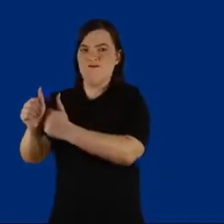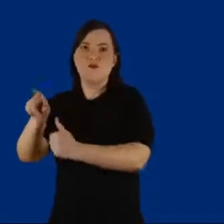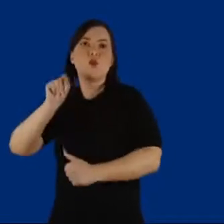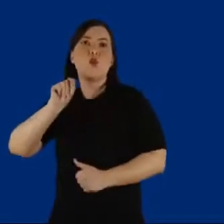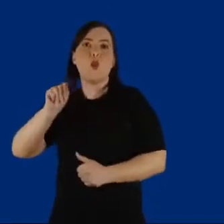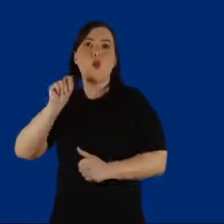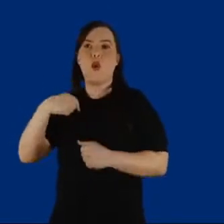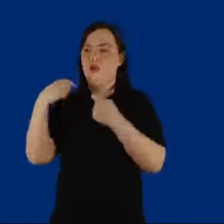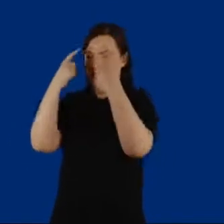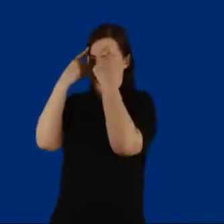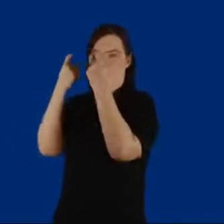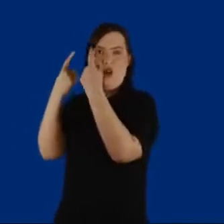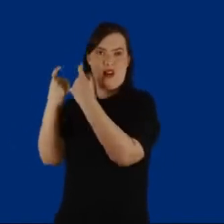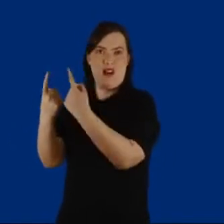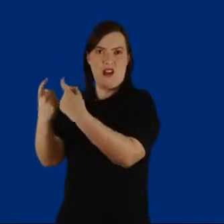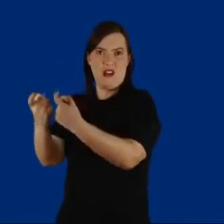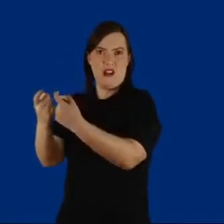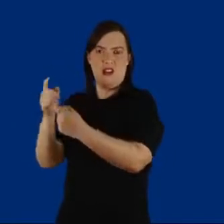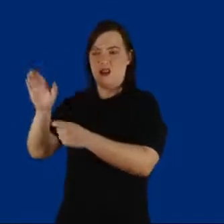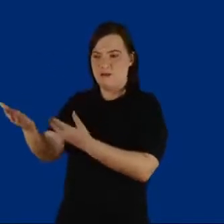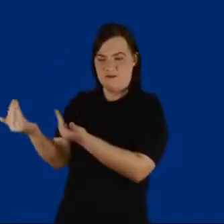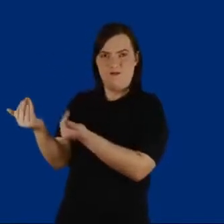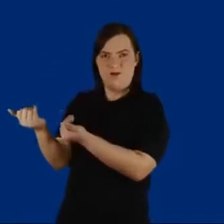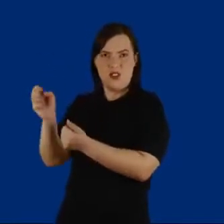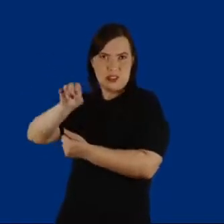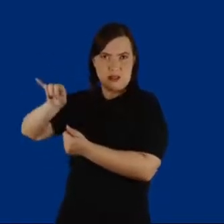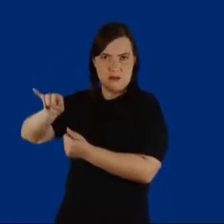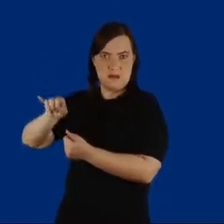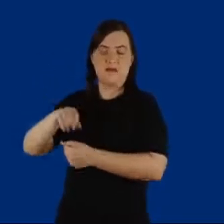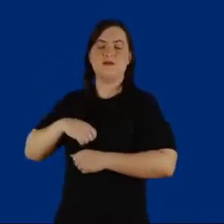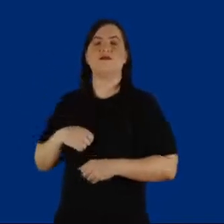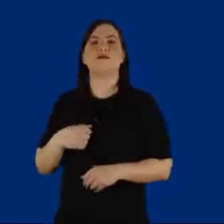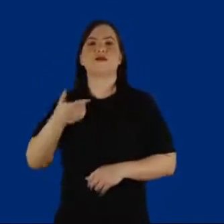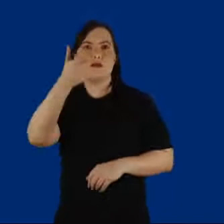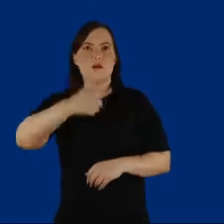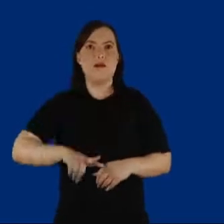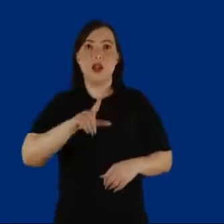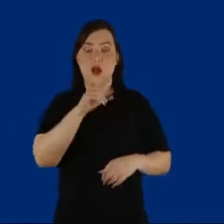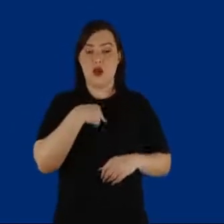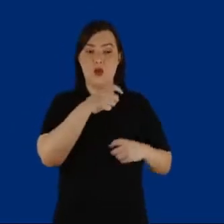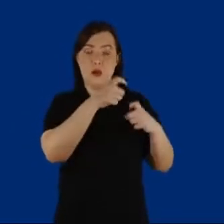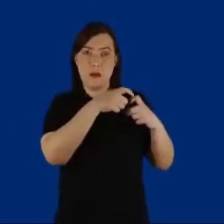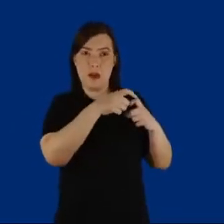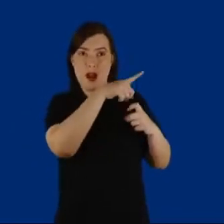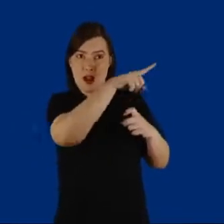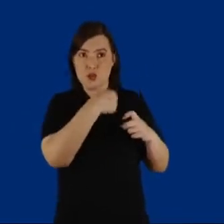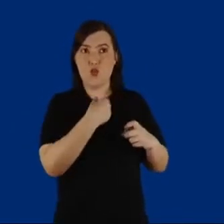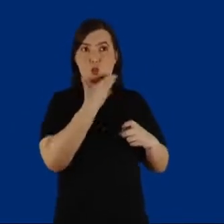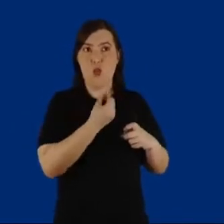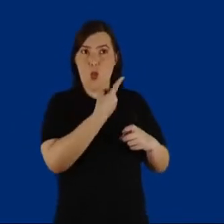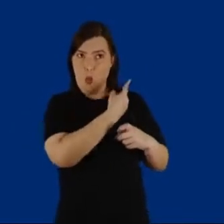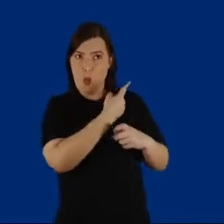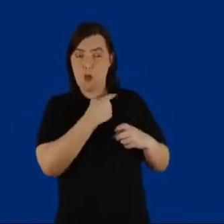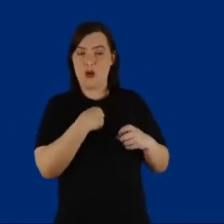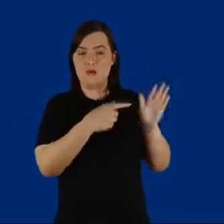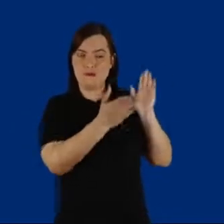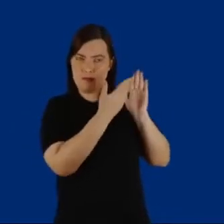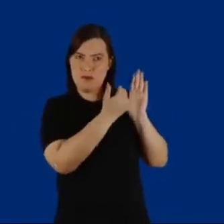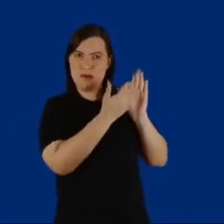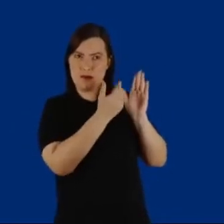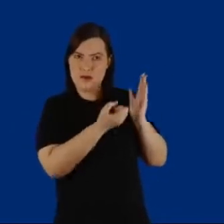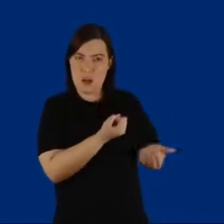violência como adolescentes. Então, o Dr. Hickling ele vai ser publicado, esse livro